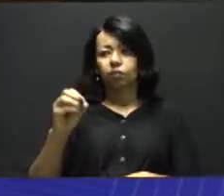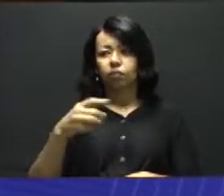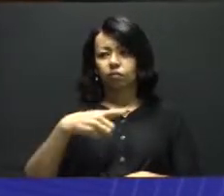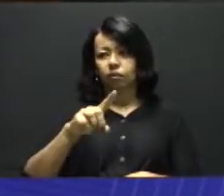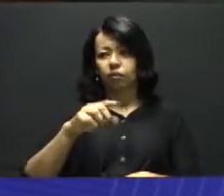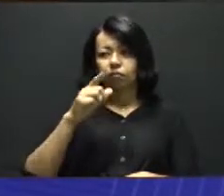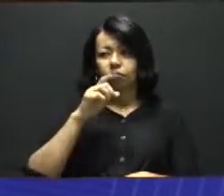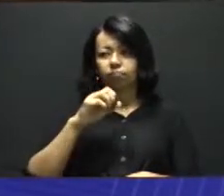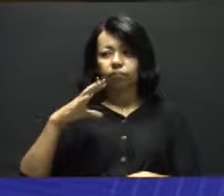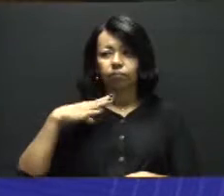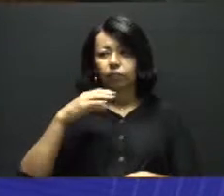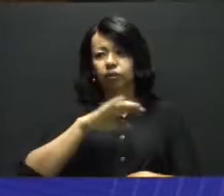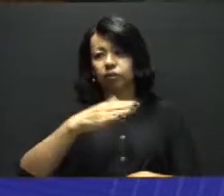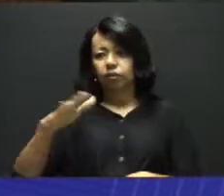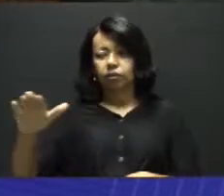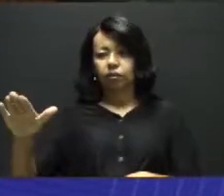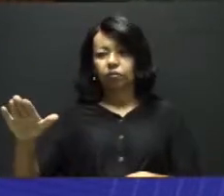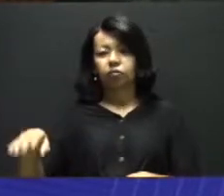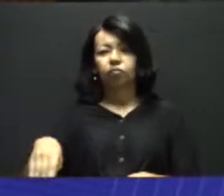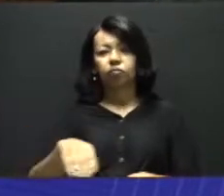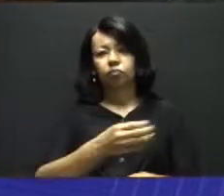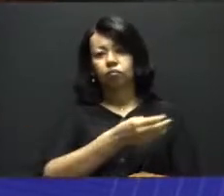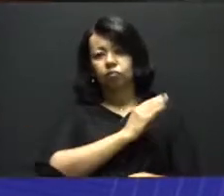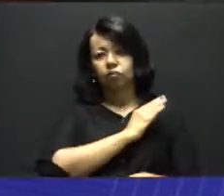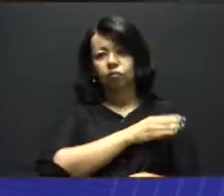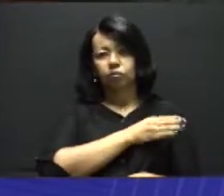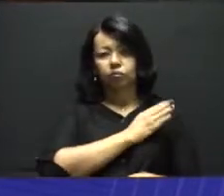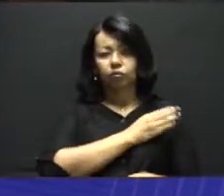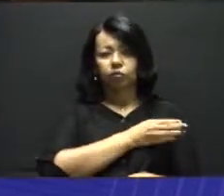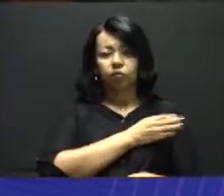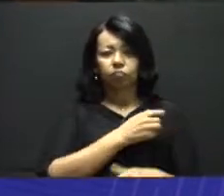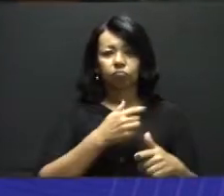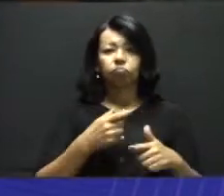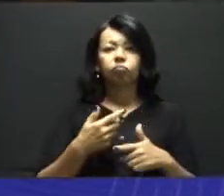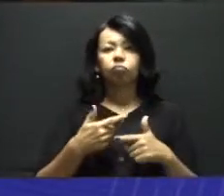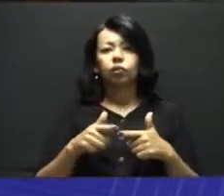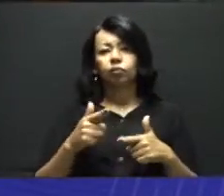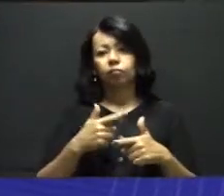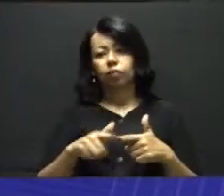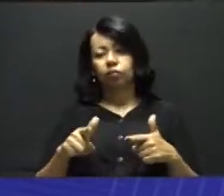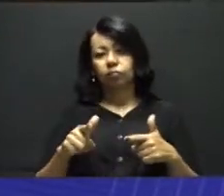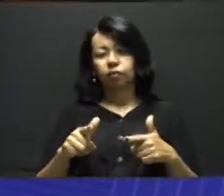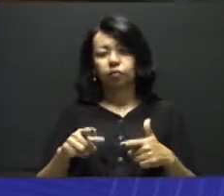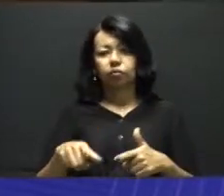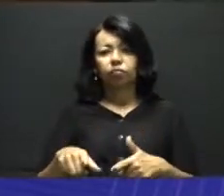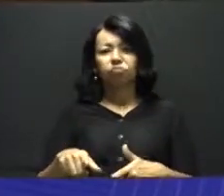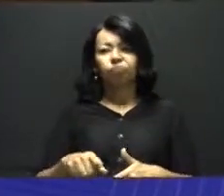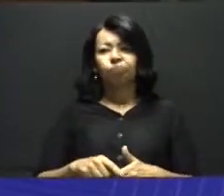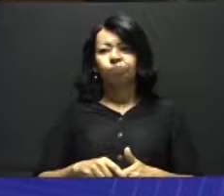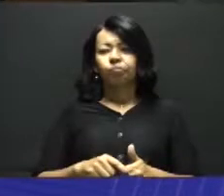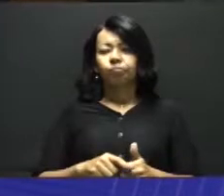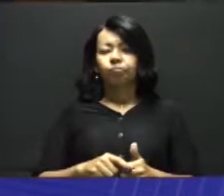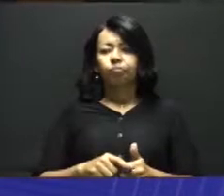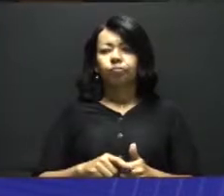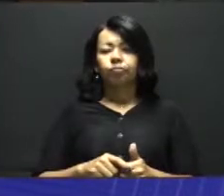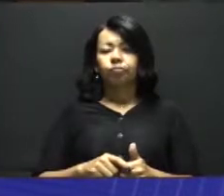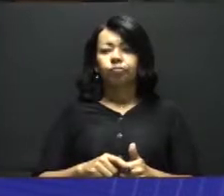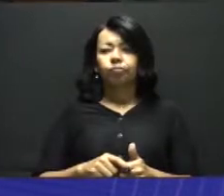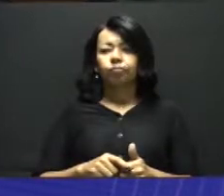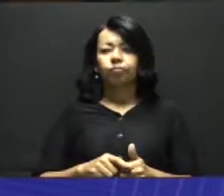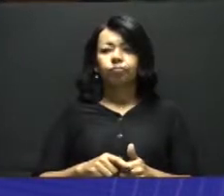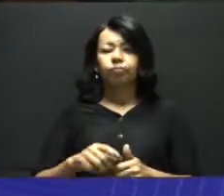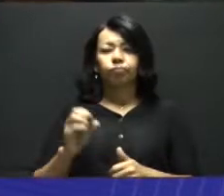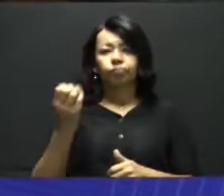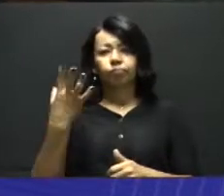diagnosticada com cardiopatia congênita uma normalidade na estrutura do coração que surge nas primeiras